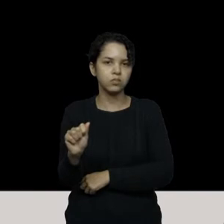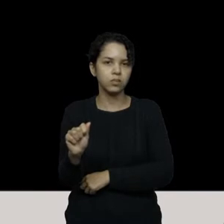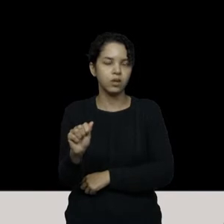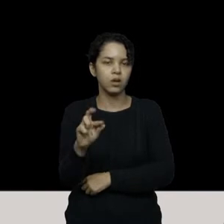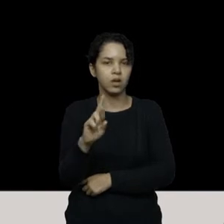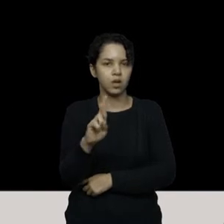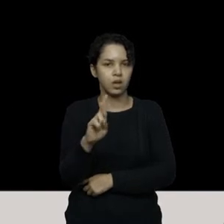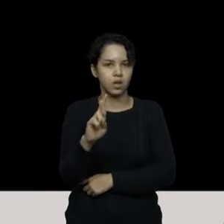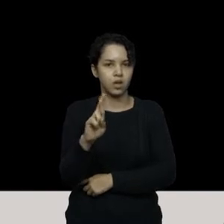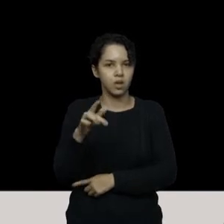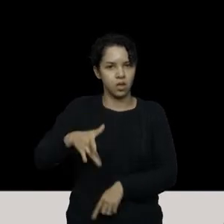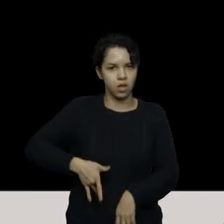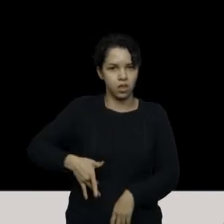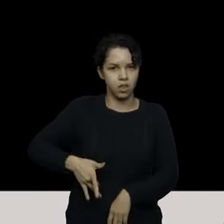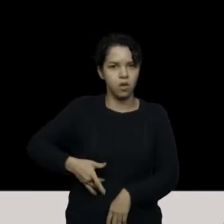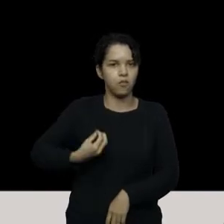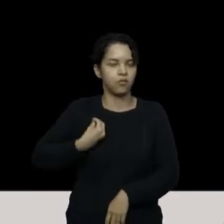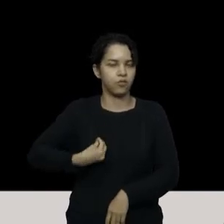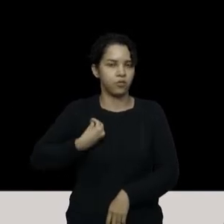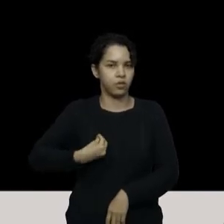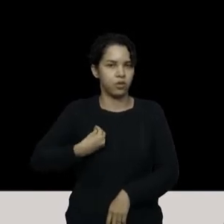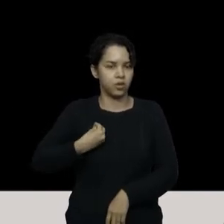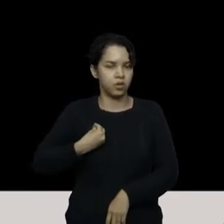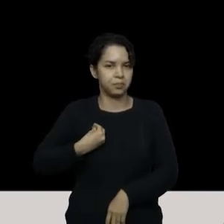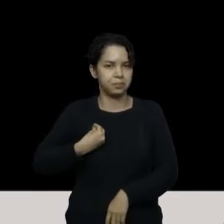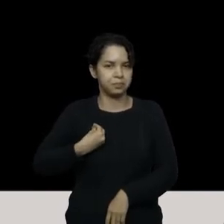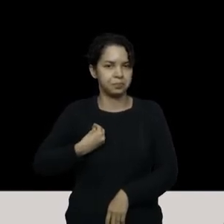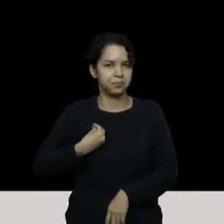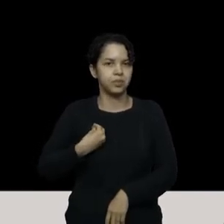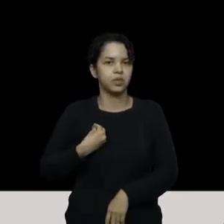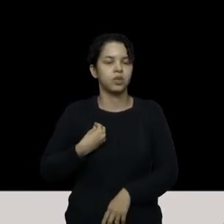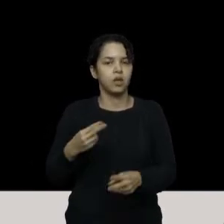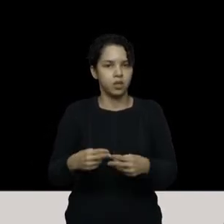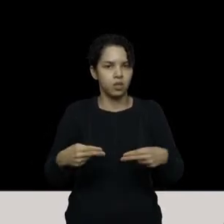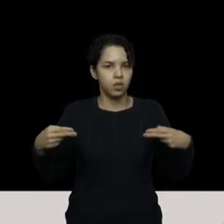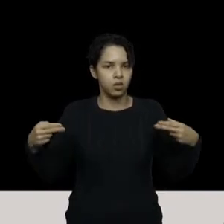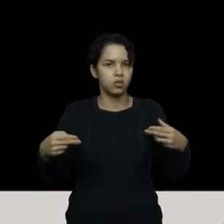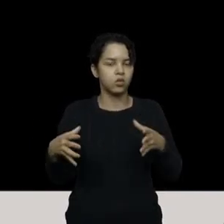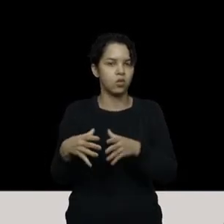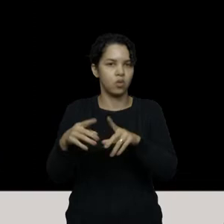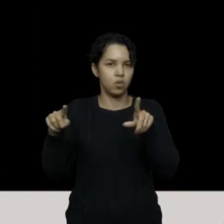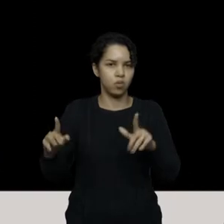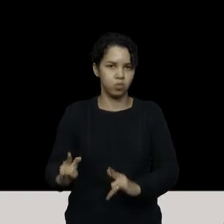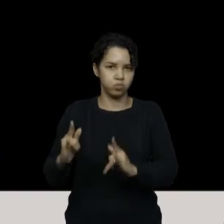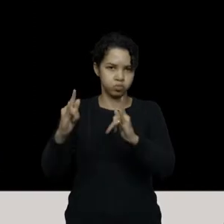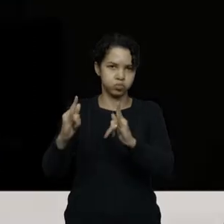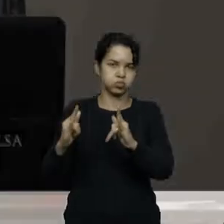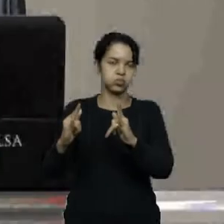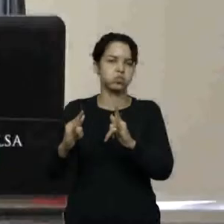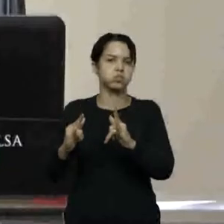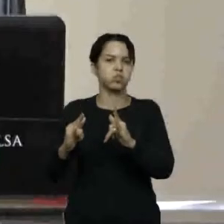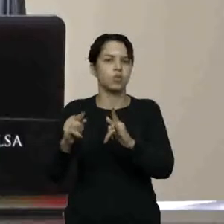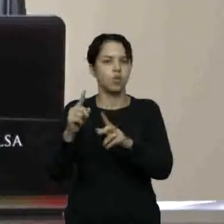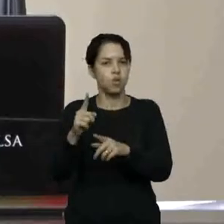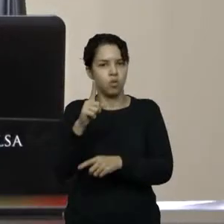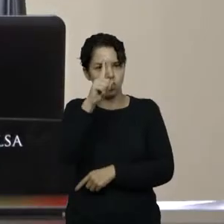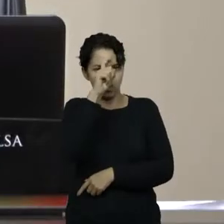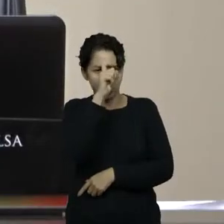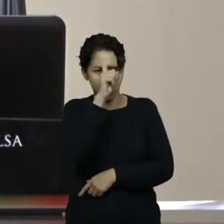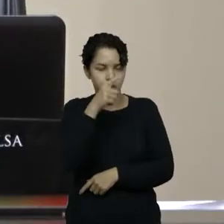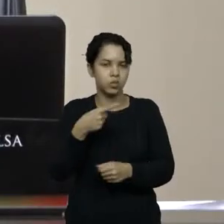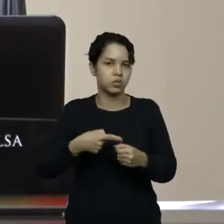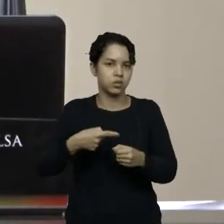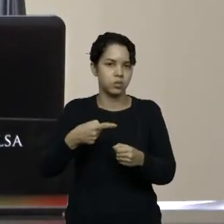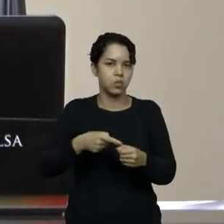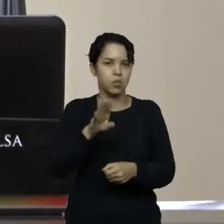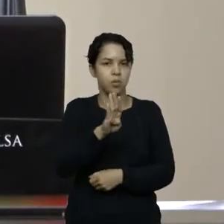Vida pela inauguração do centro de alta complexidade renal no município de Blumenau